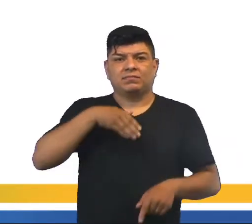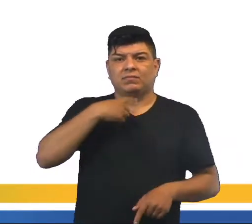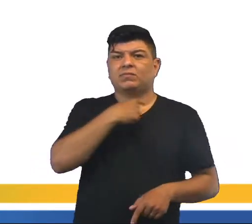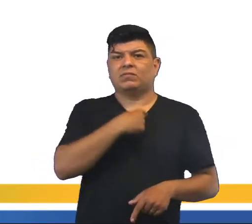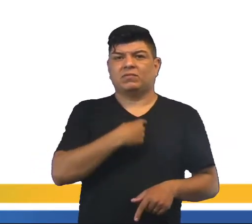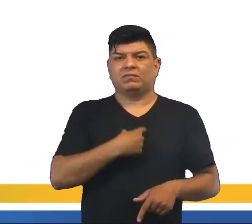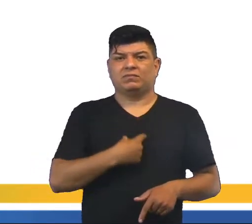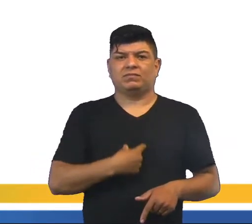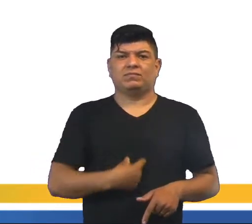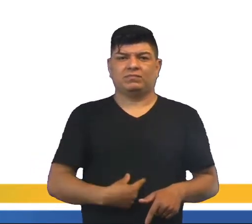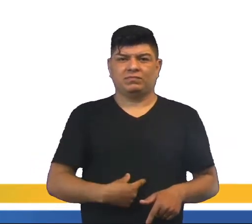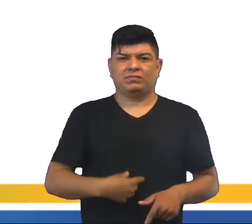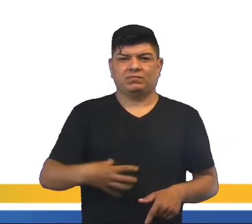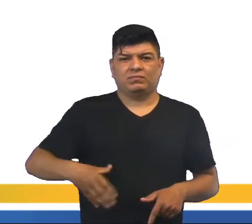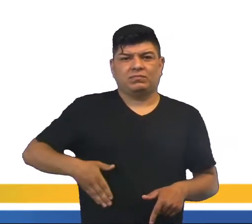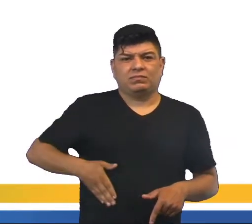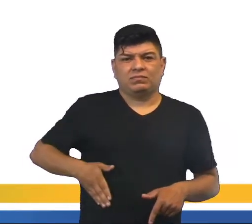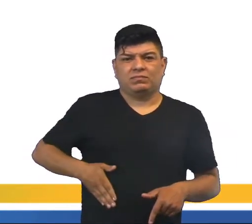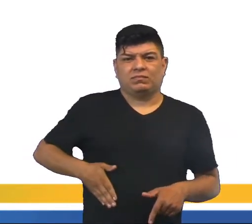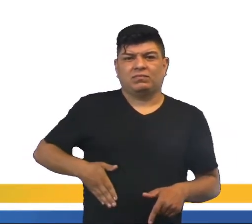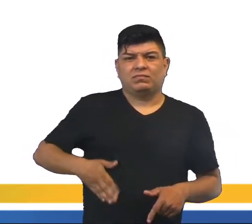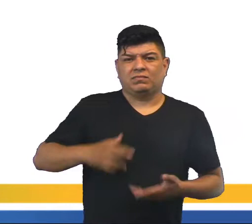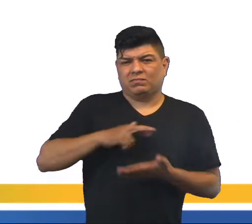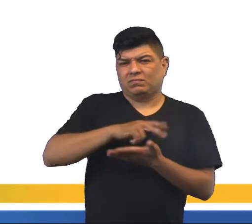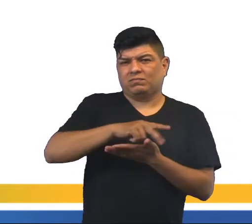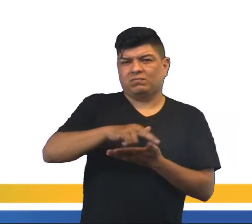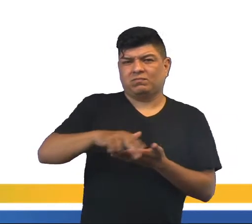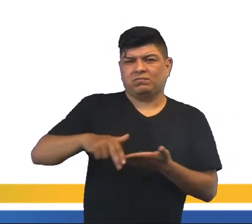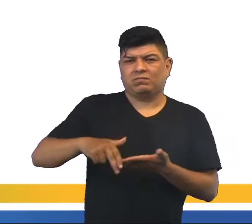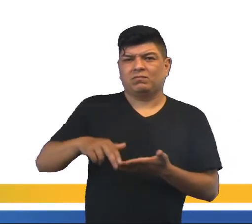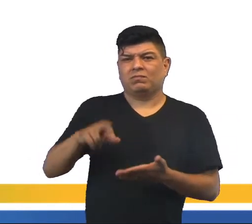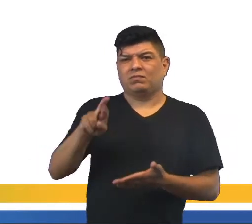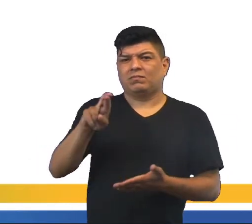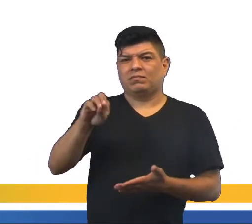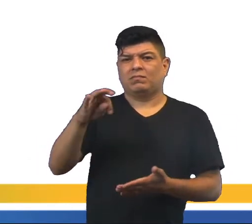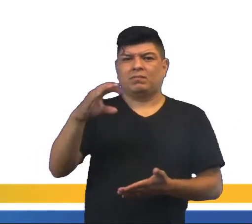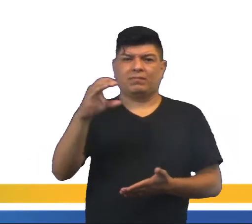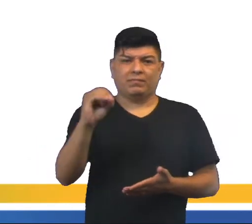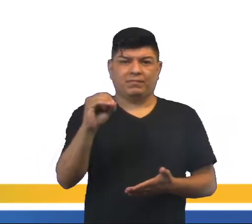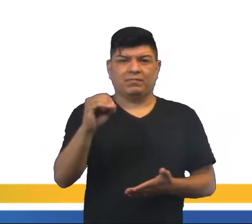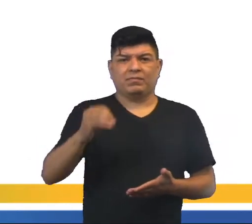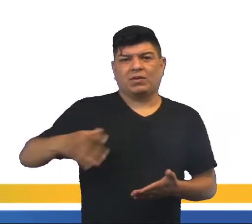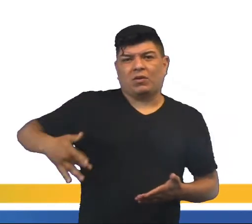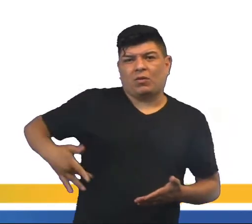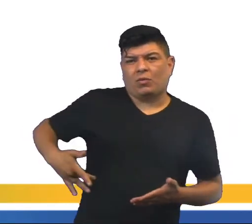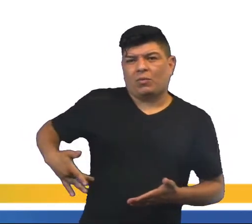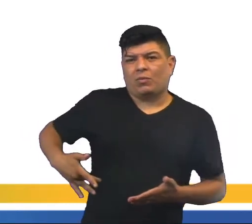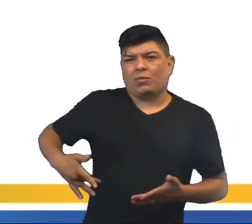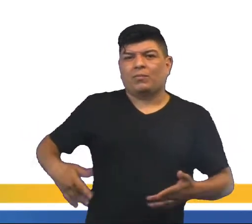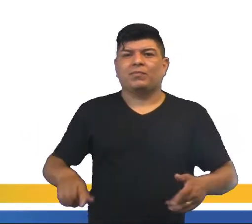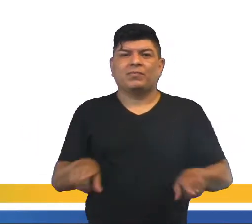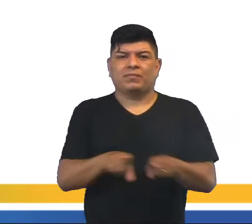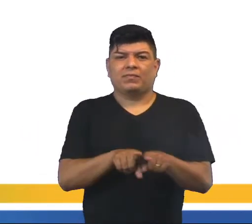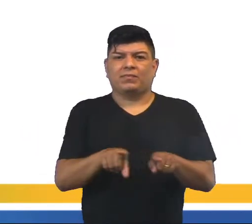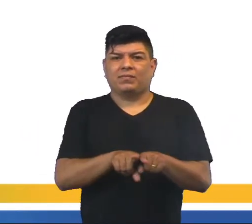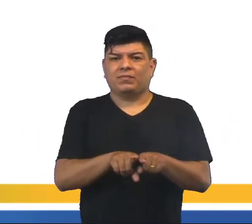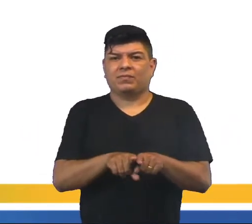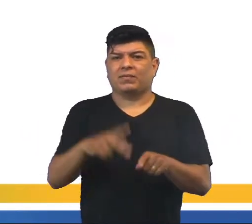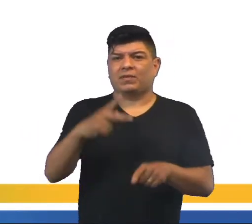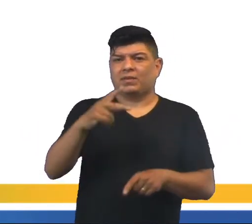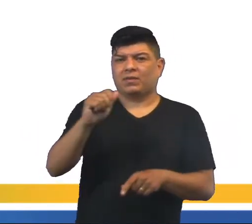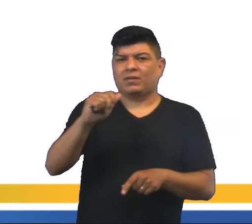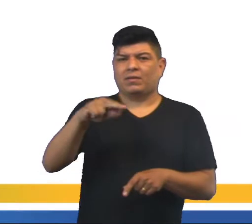estômago, o intestino grosso, o intestino delgado, o reto. Nós temos aí o fígado, a vesícula biliar, o